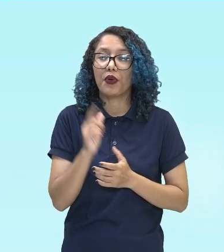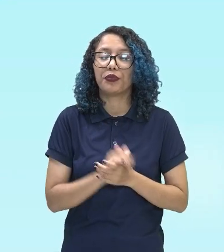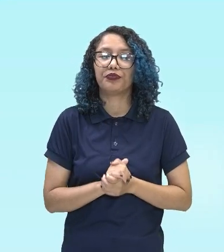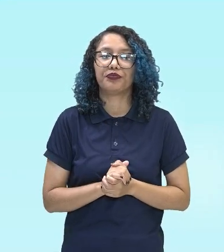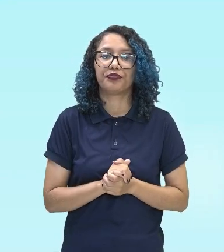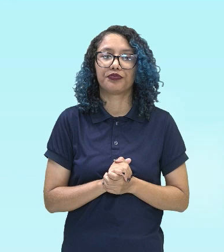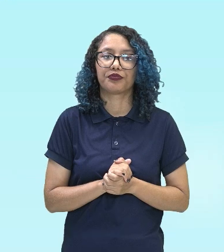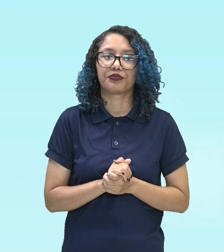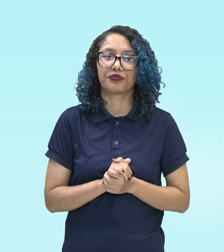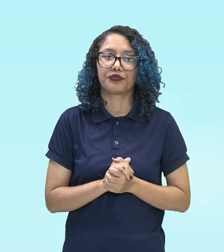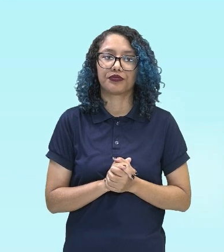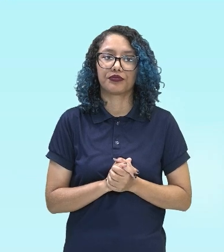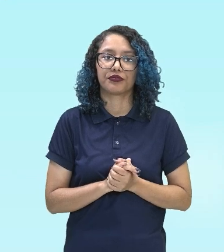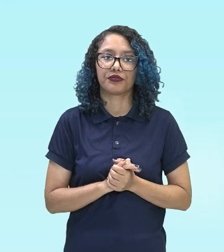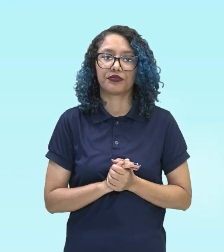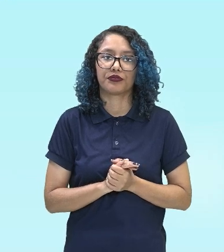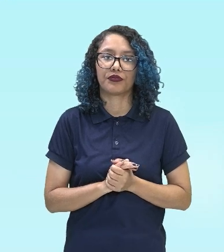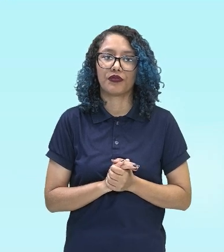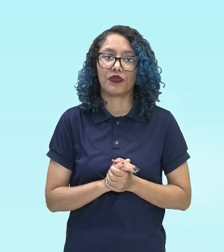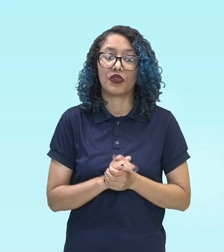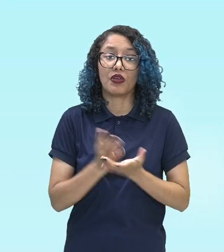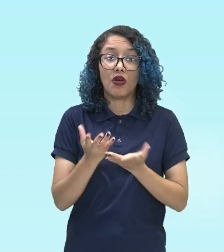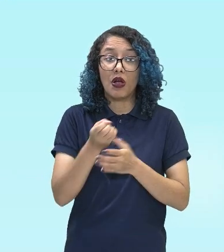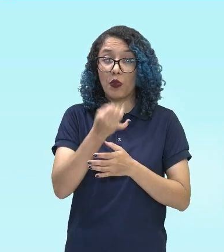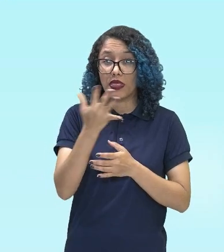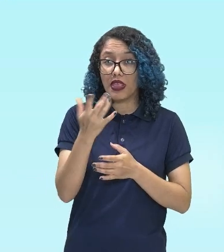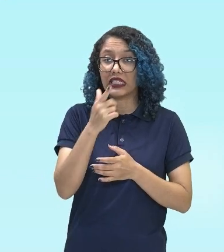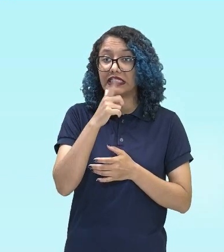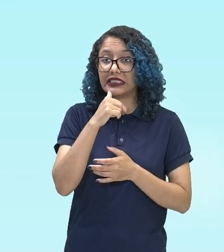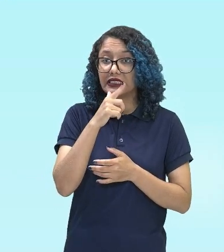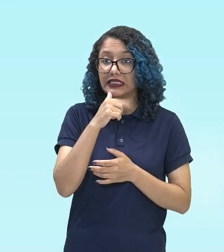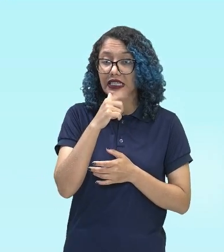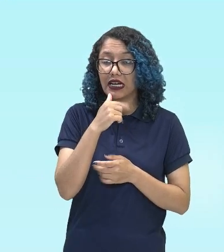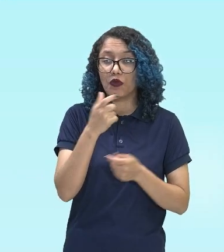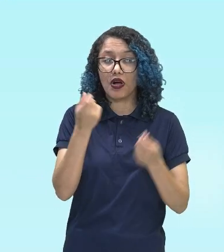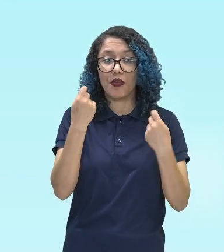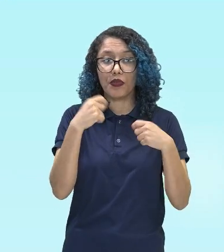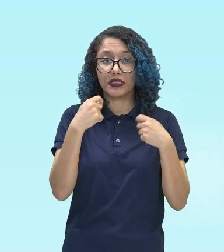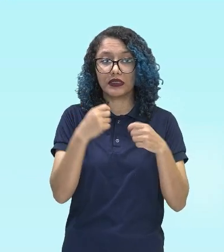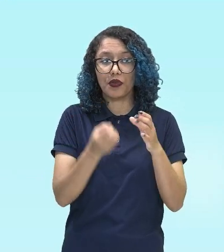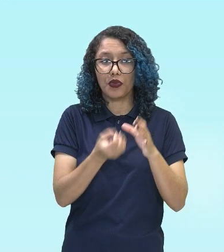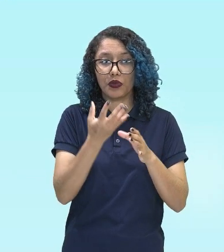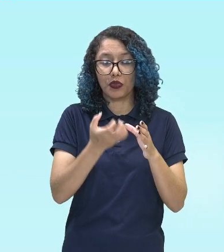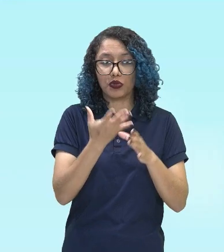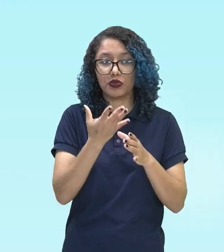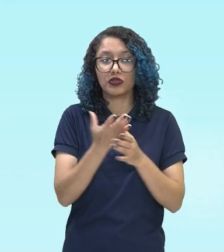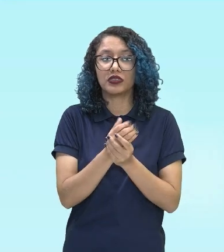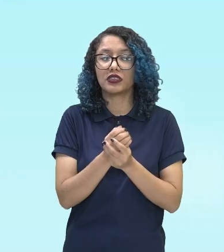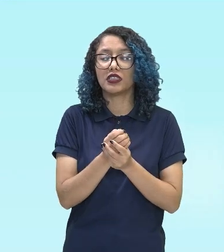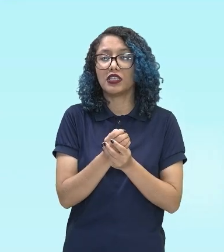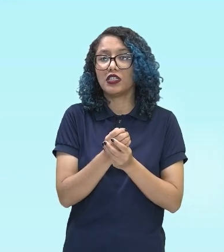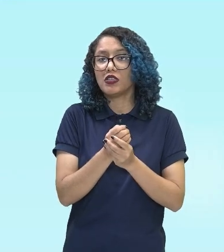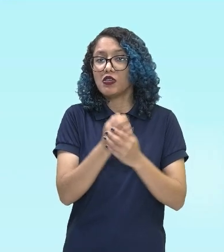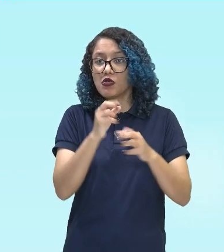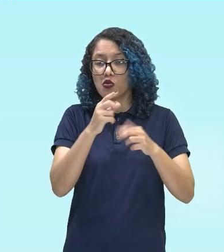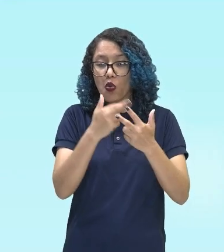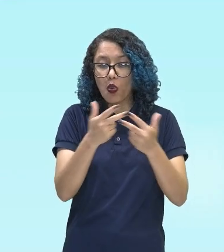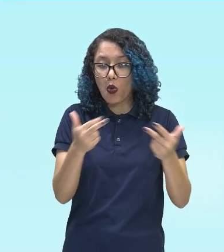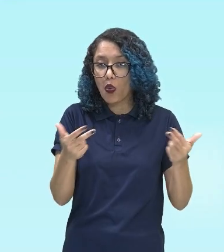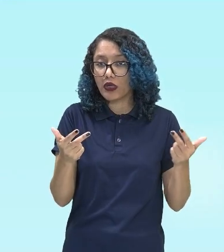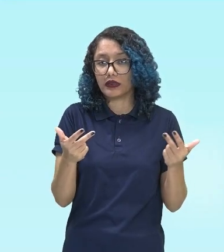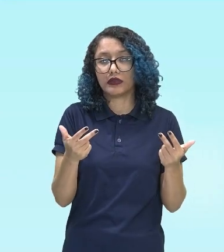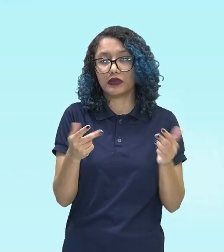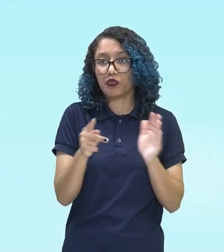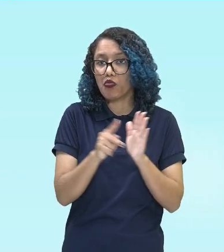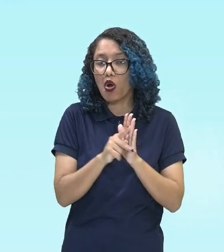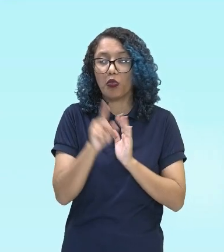quanto de água potável é necessário para produzir itens do seu cotidiano. Então,